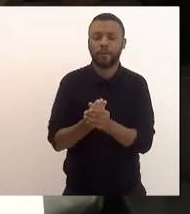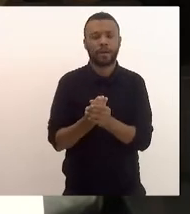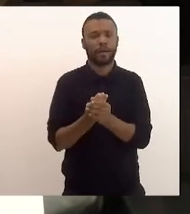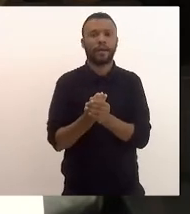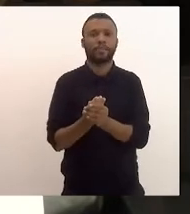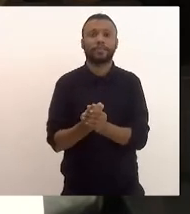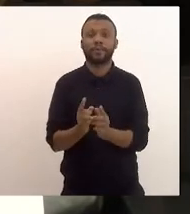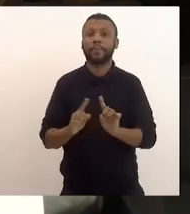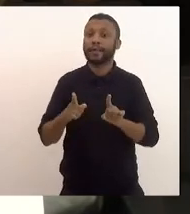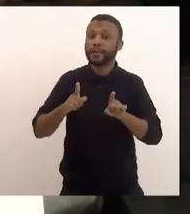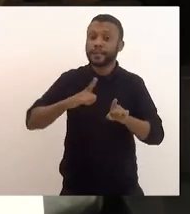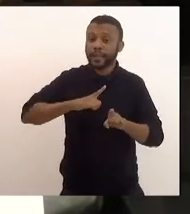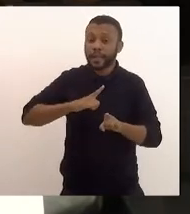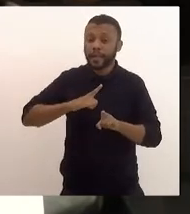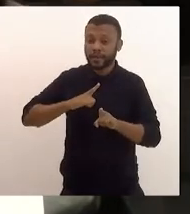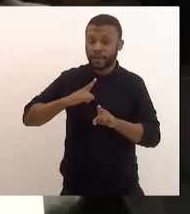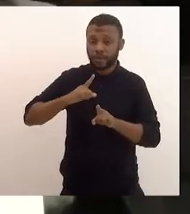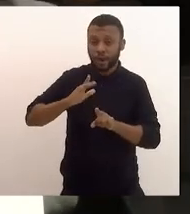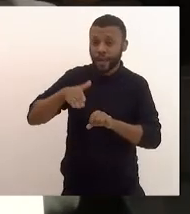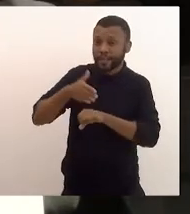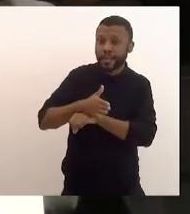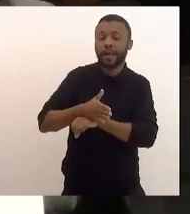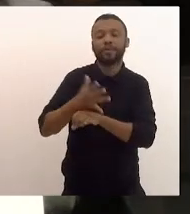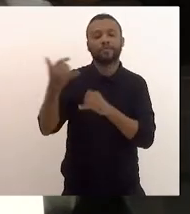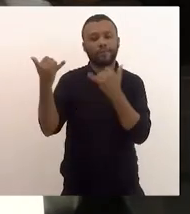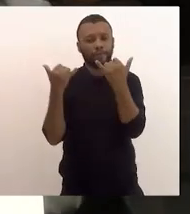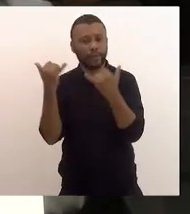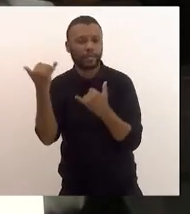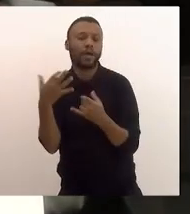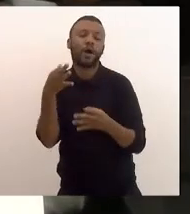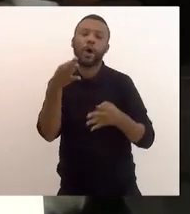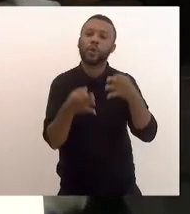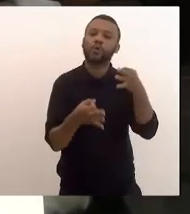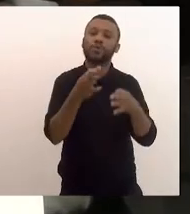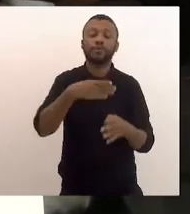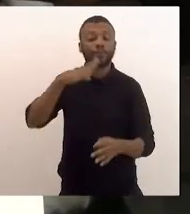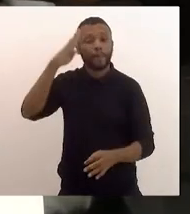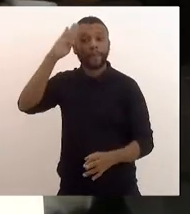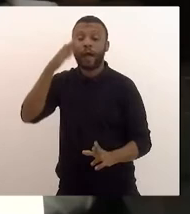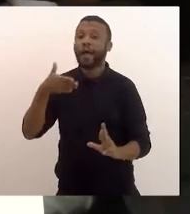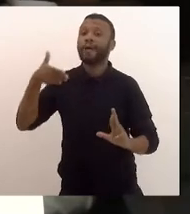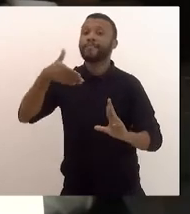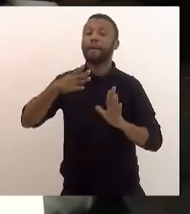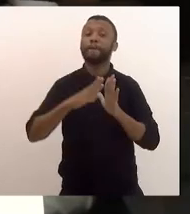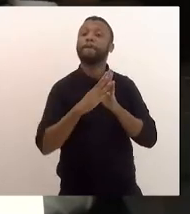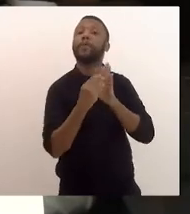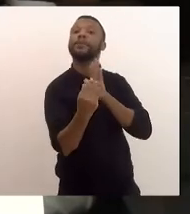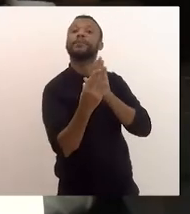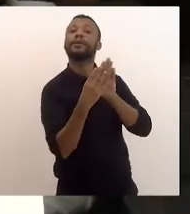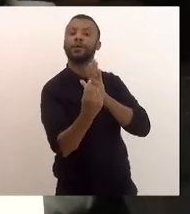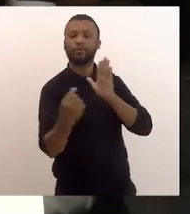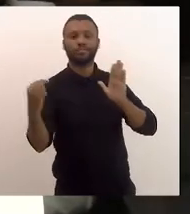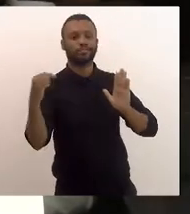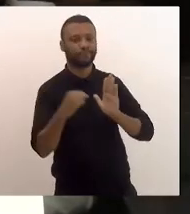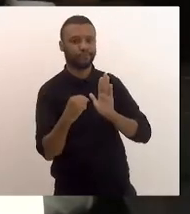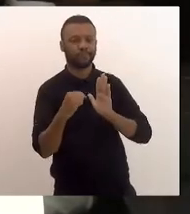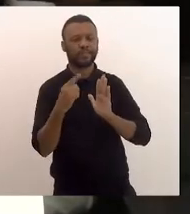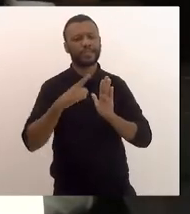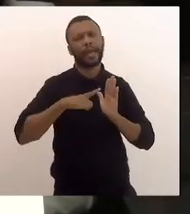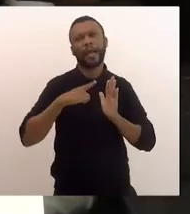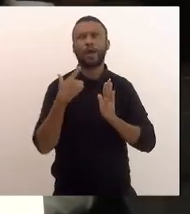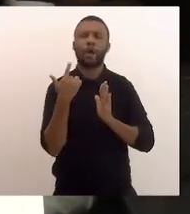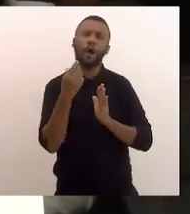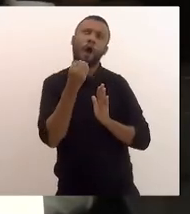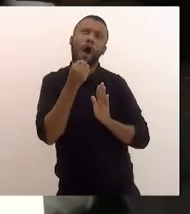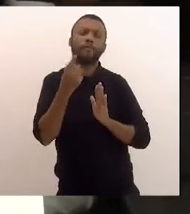que tenha acesso à justiça e se for grande legado eu acredito eu lógico outros princípios